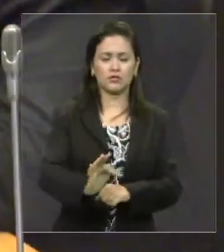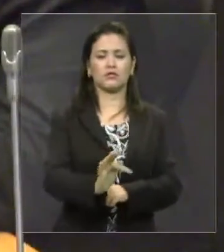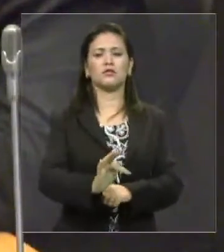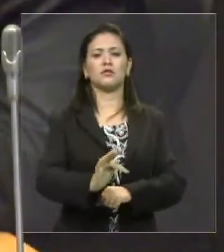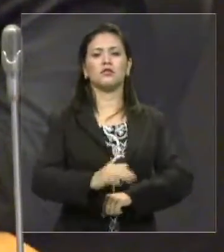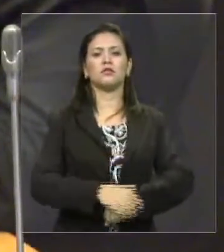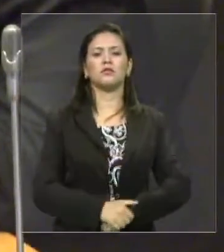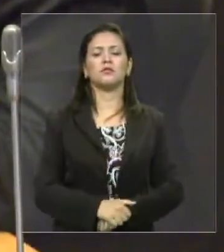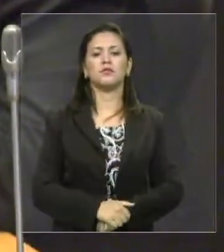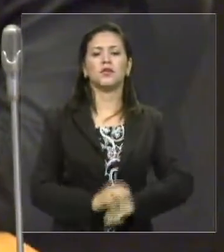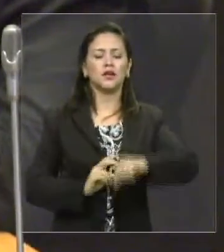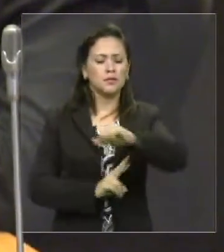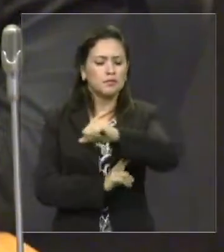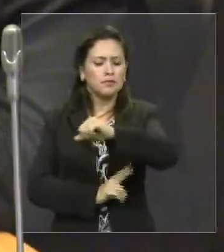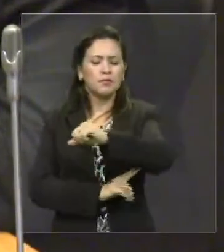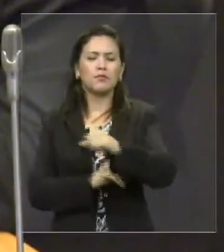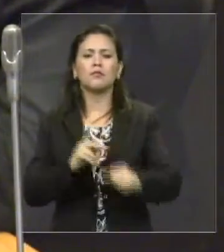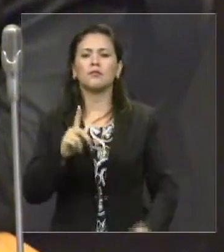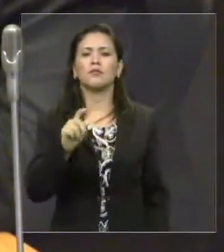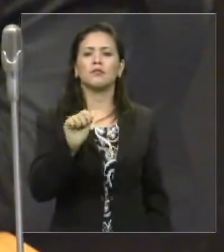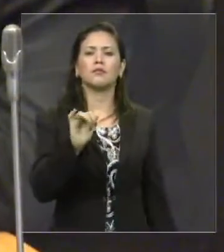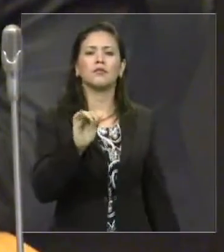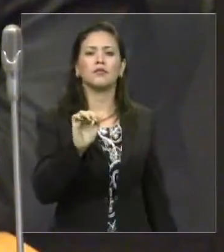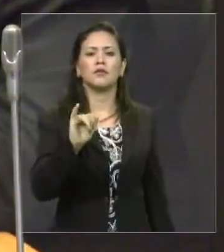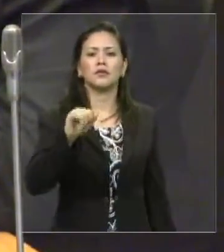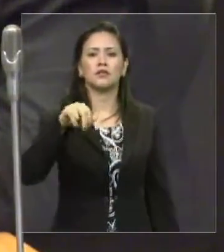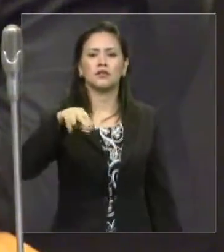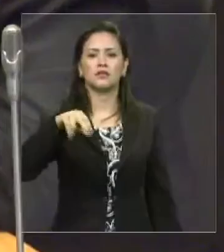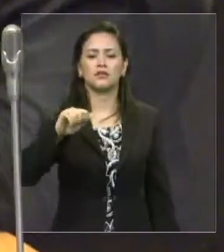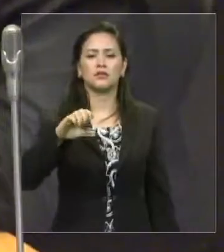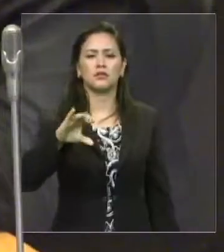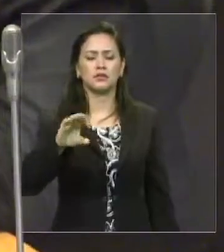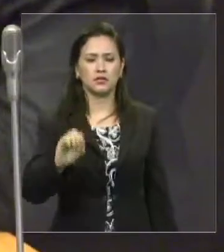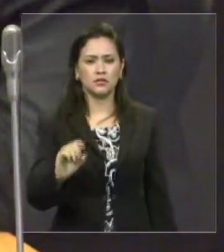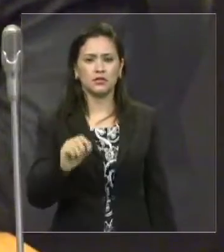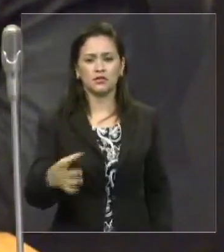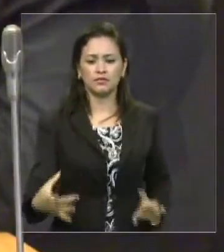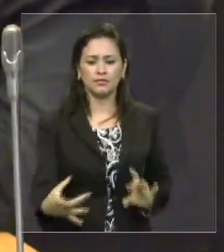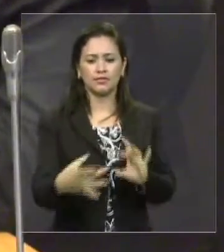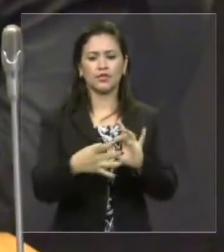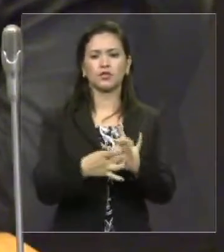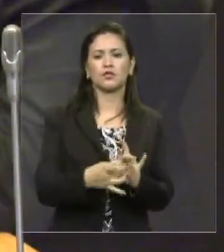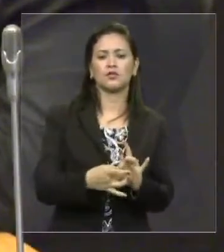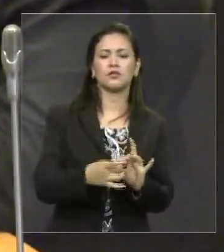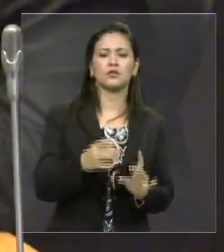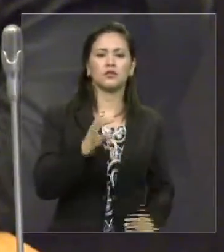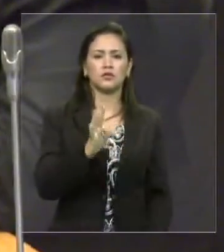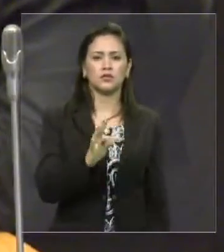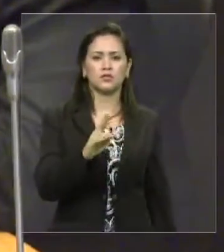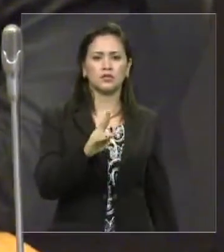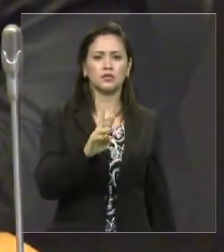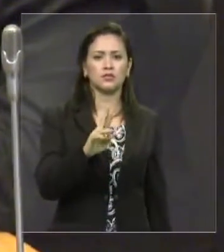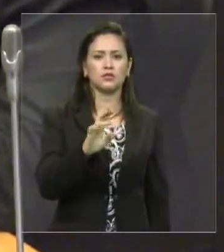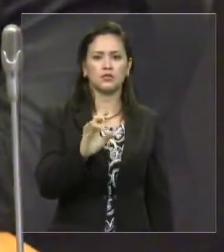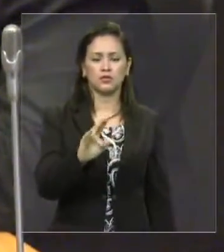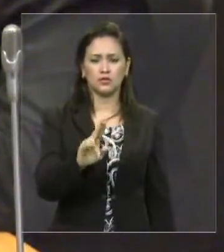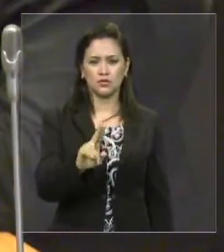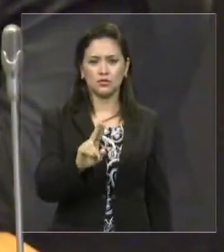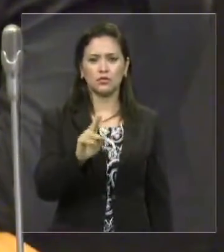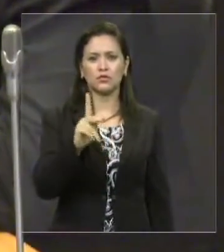sonhada, Ponte Pai Inácio, que liga aí o Turu ao Parque Vitória, dando assim uma mobilidade maior. Mas registra-se